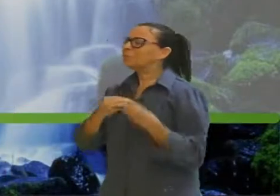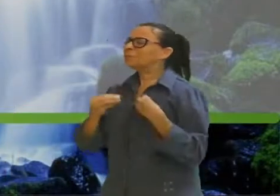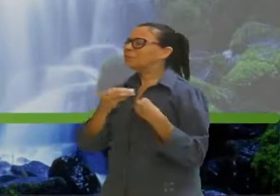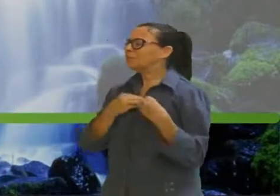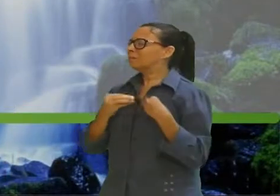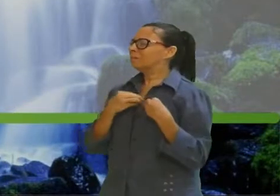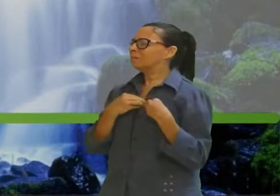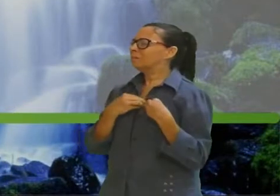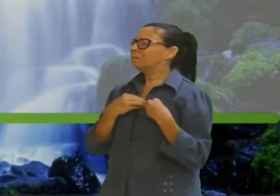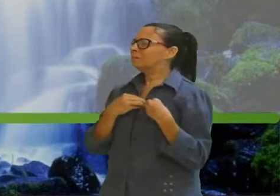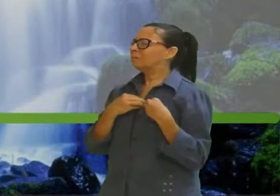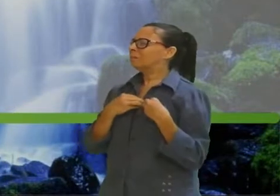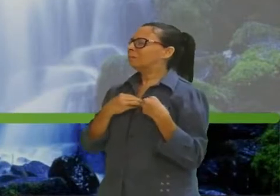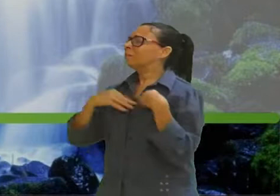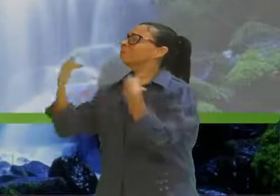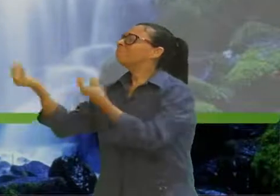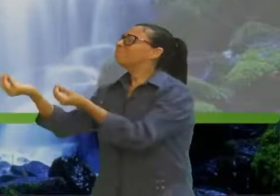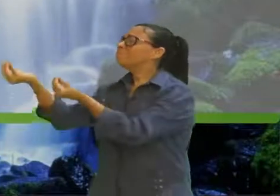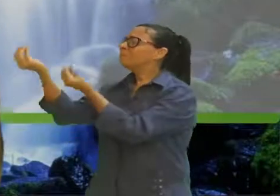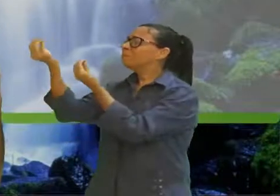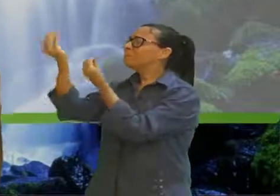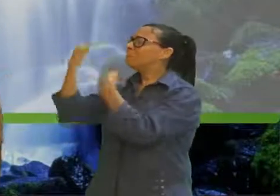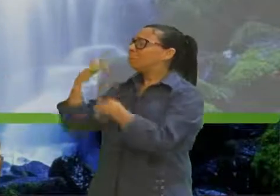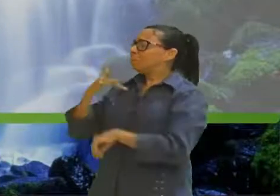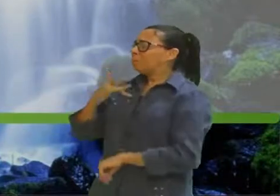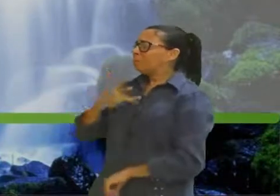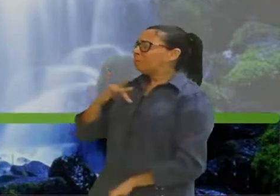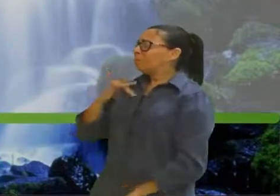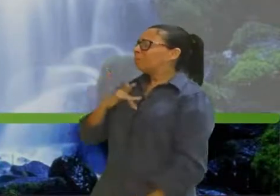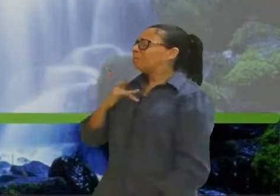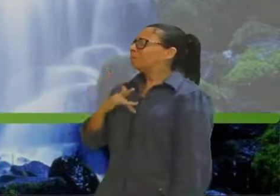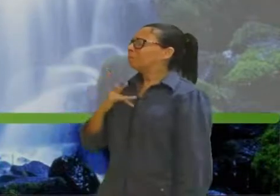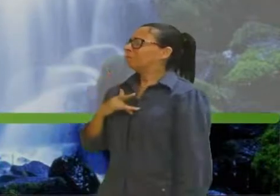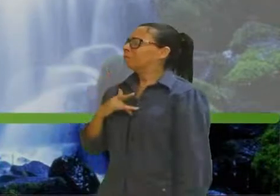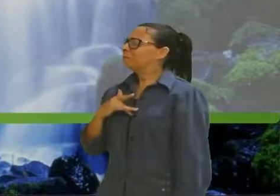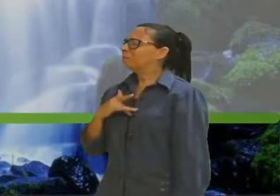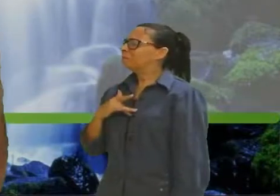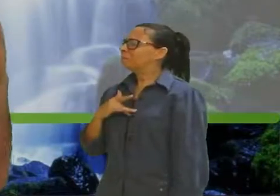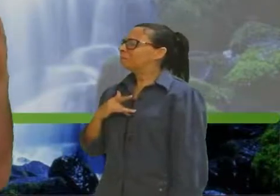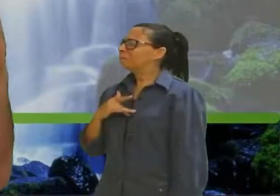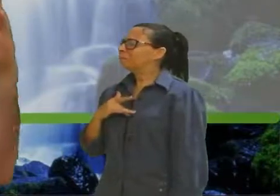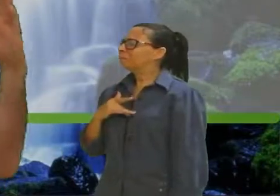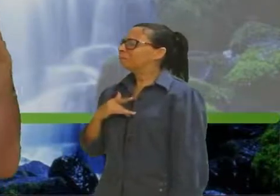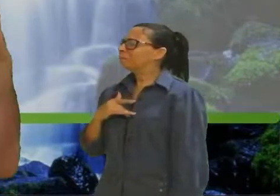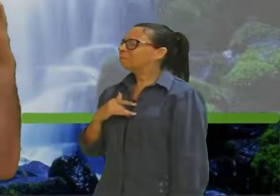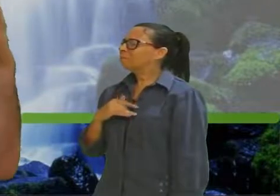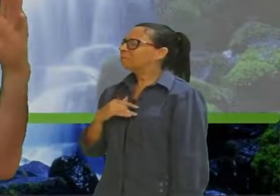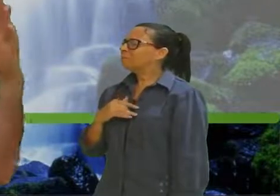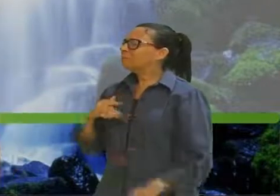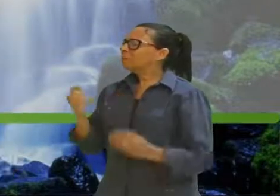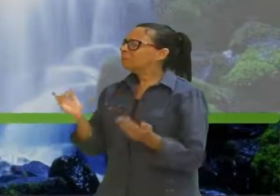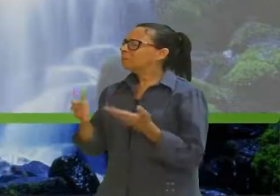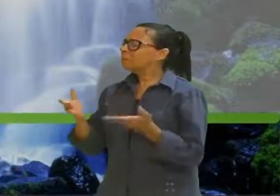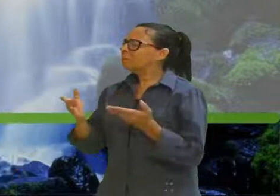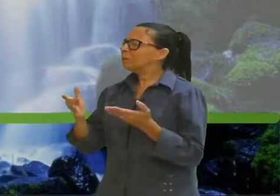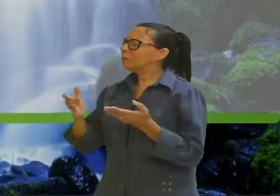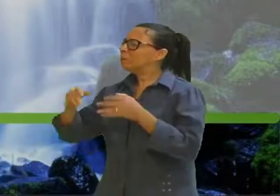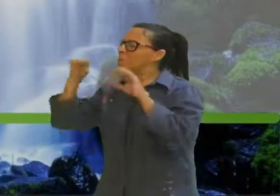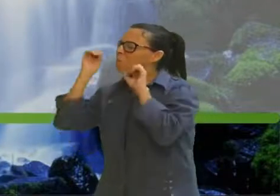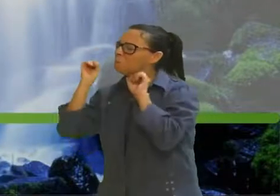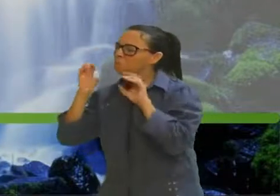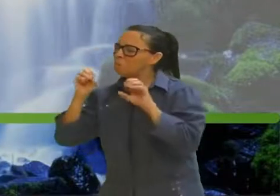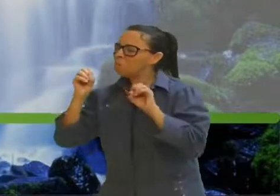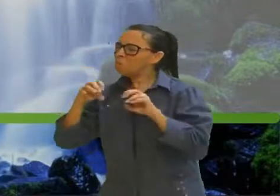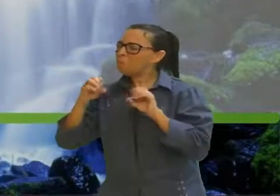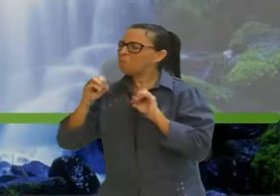Senhor. Deus Todo-Poderoso, me capacite aqui, que o Teu Santo Espírito eu convido, Senhor, por